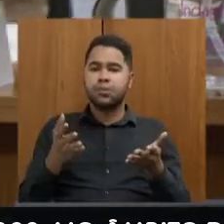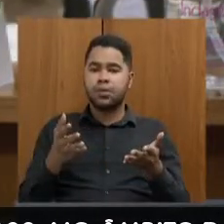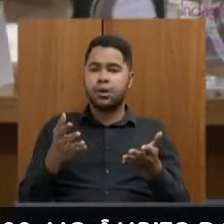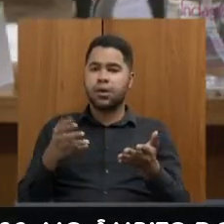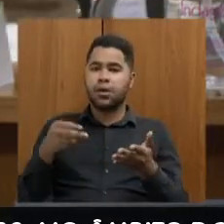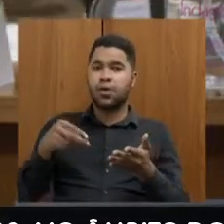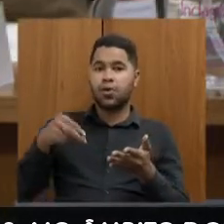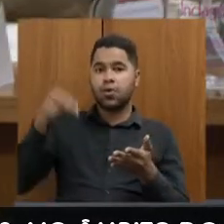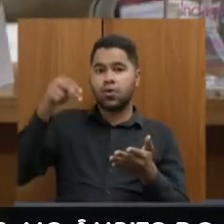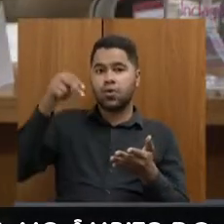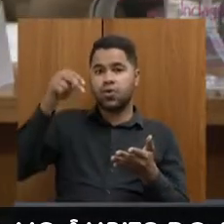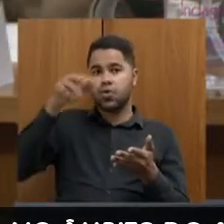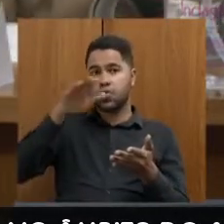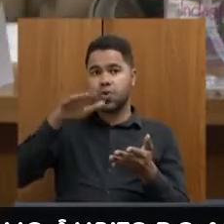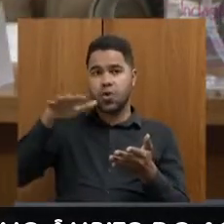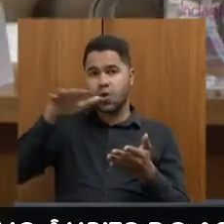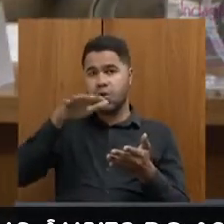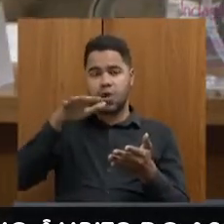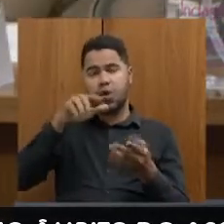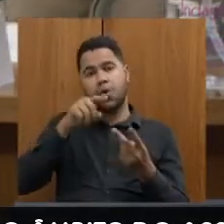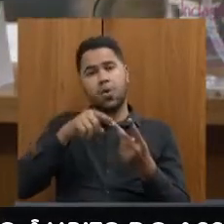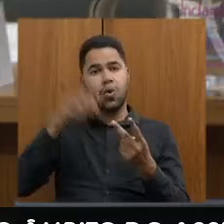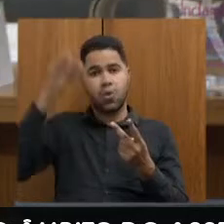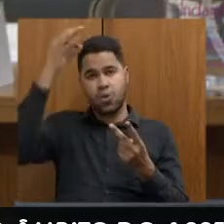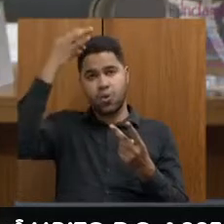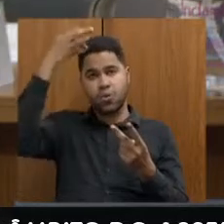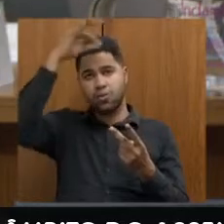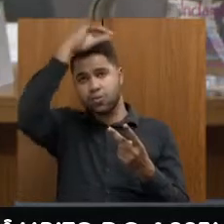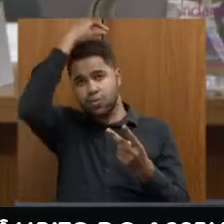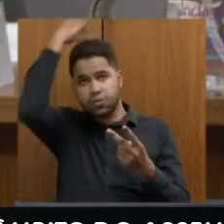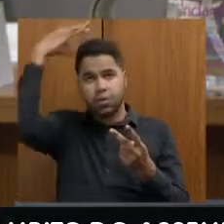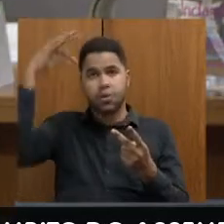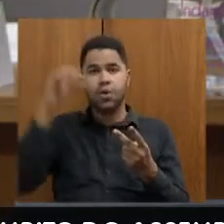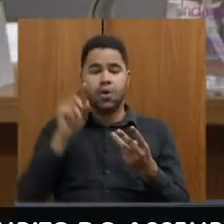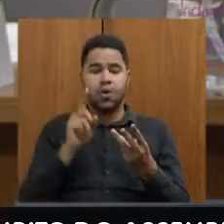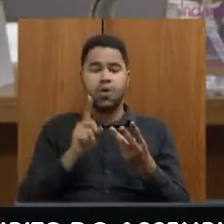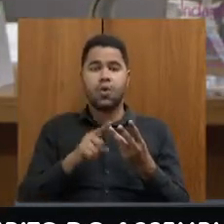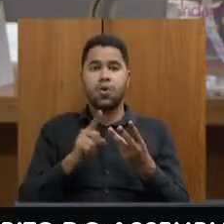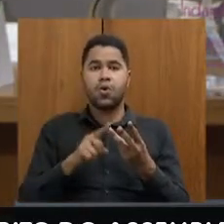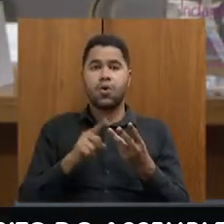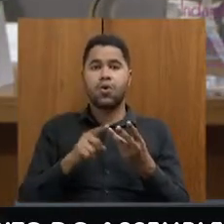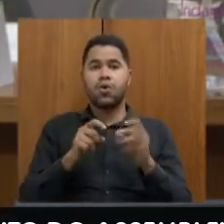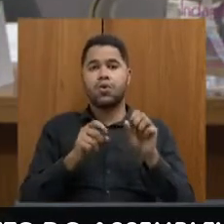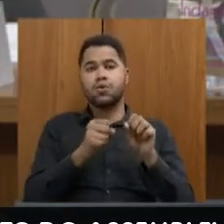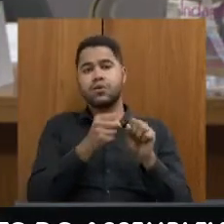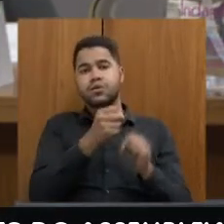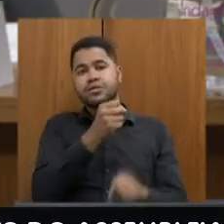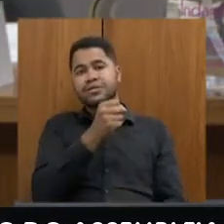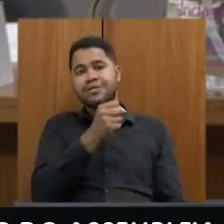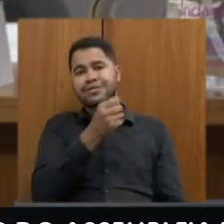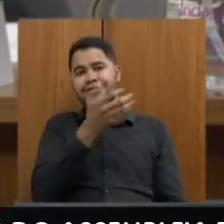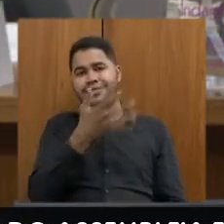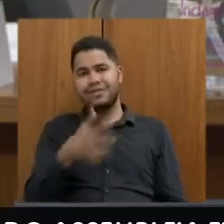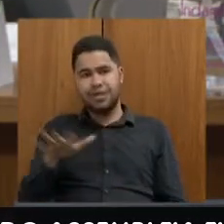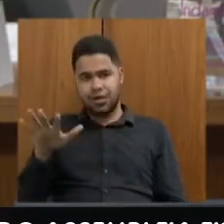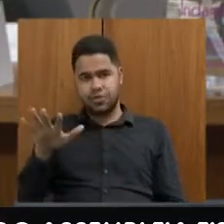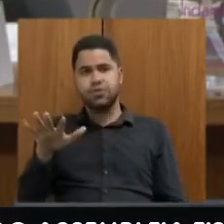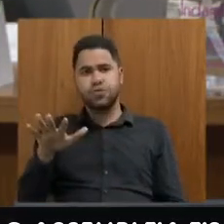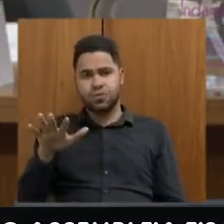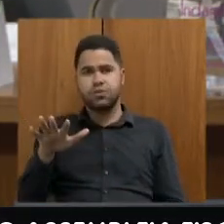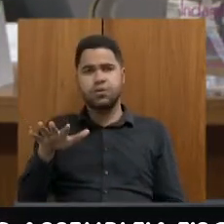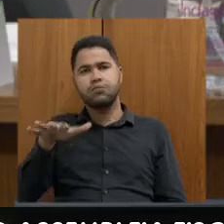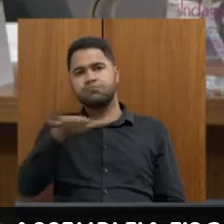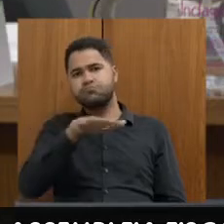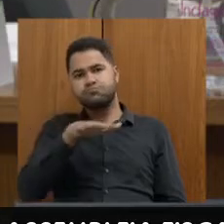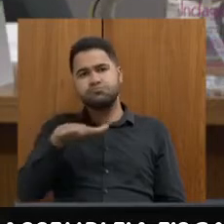Noroeste ou pelo Espírito Santo ou por Santos na passando pelo pelos